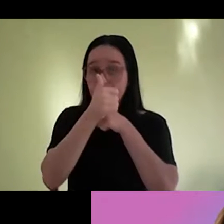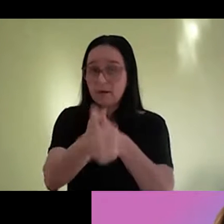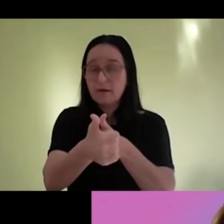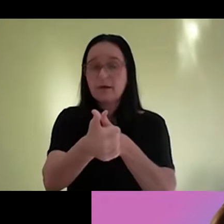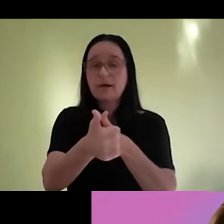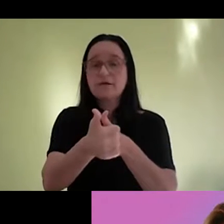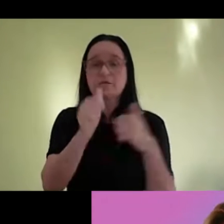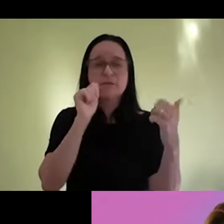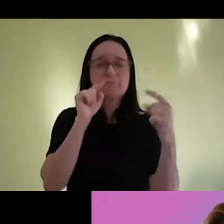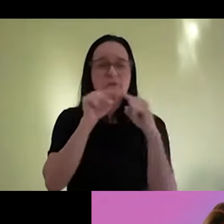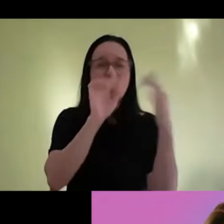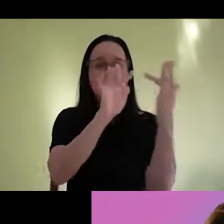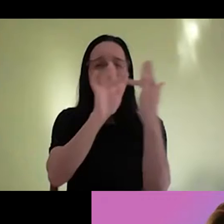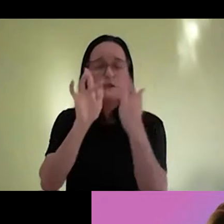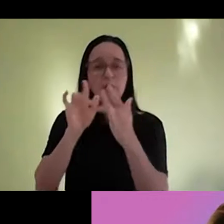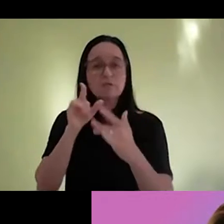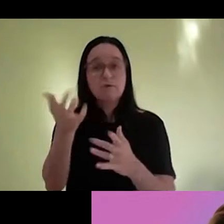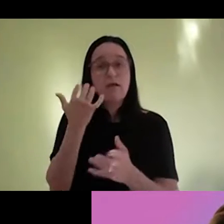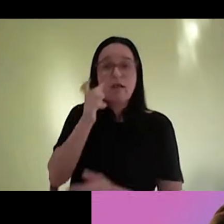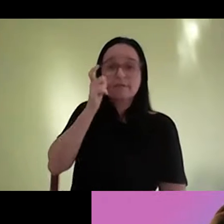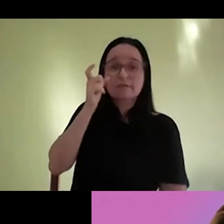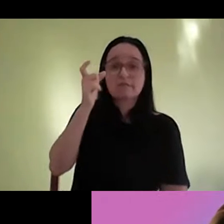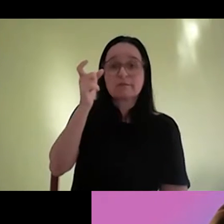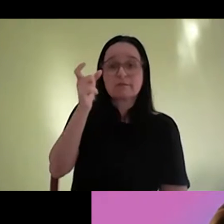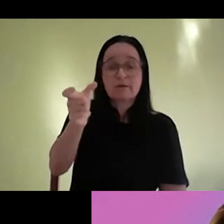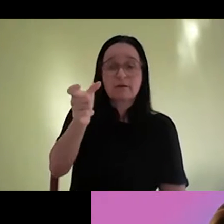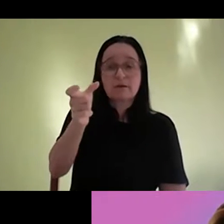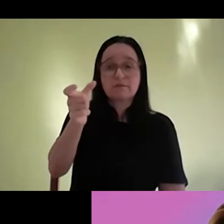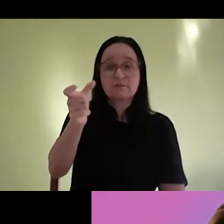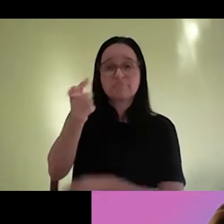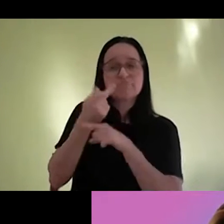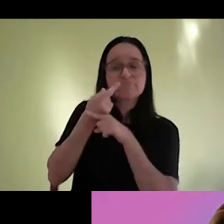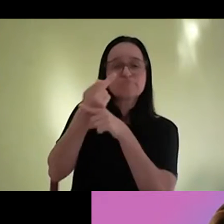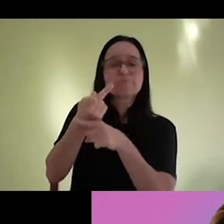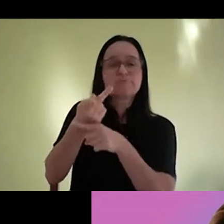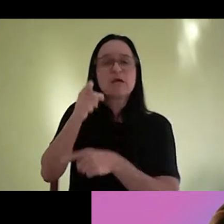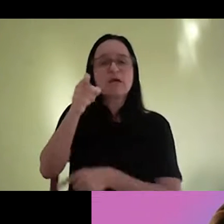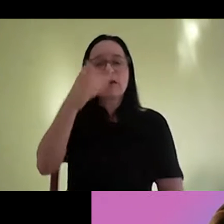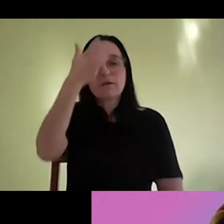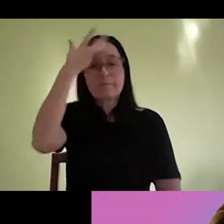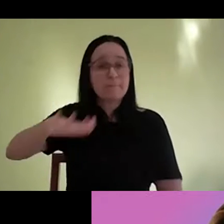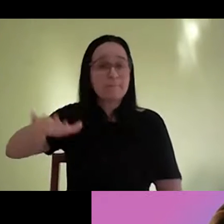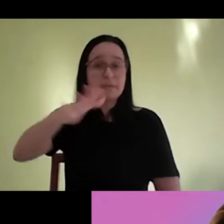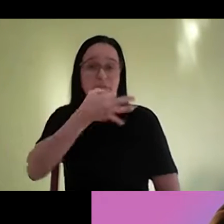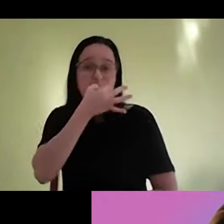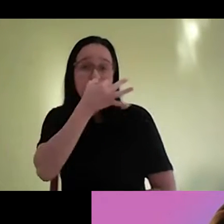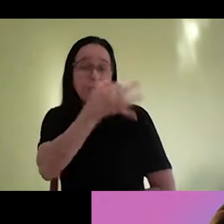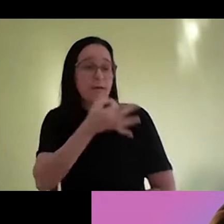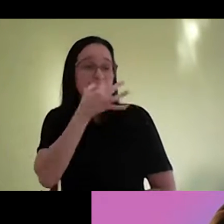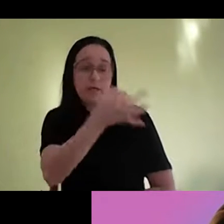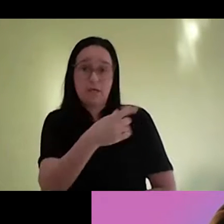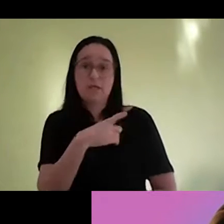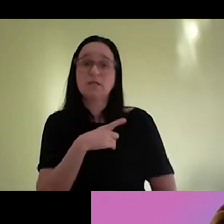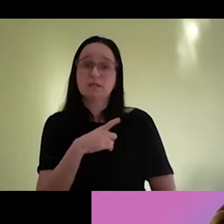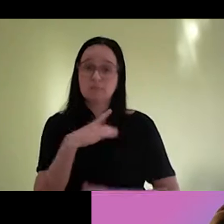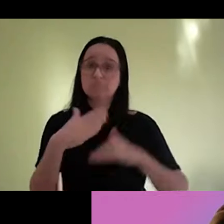estão naquela carreira que você quer fazer a transição, porque são pessoas que dão dicas, tá bem? Além de você ter um mentor,